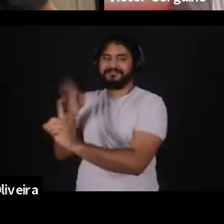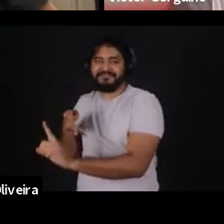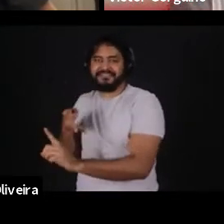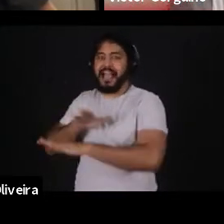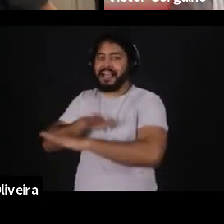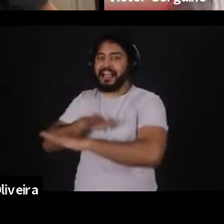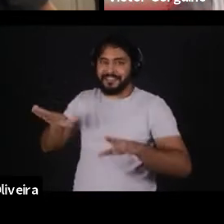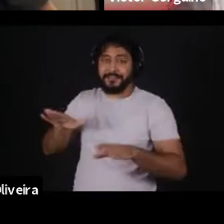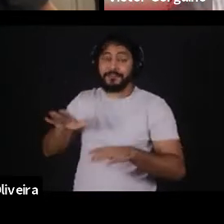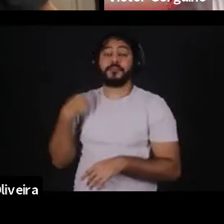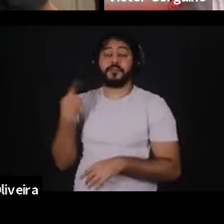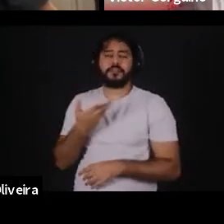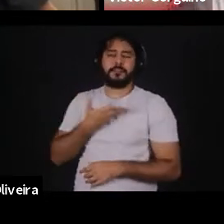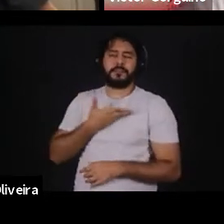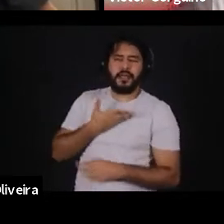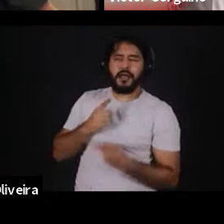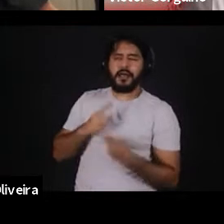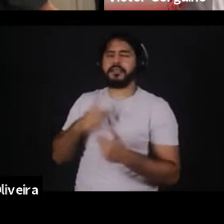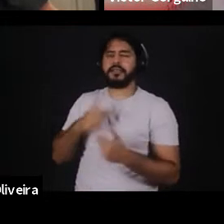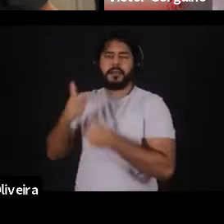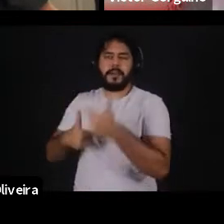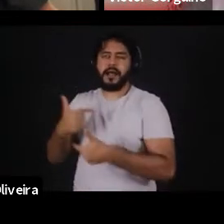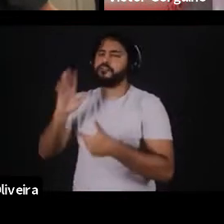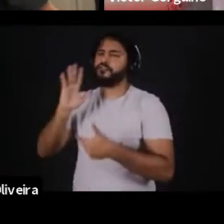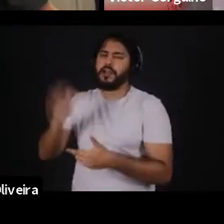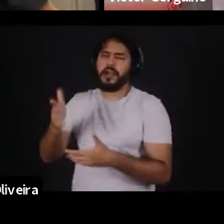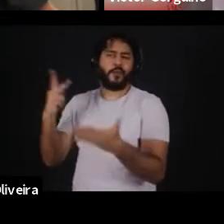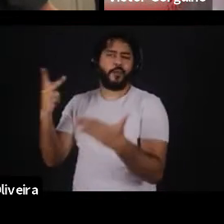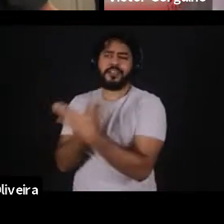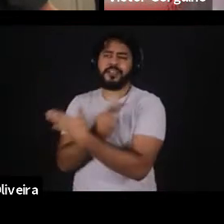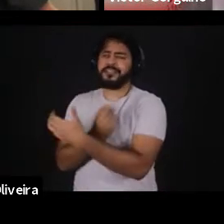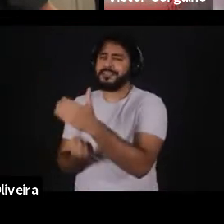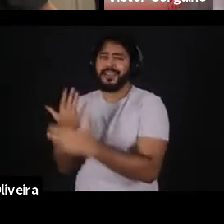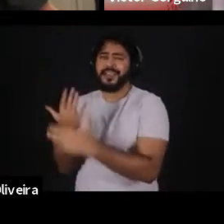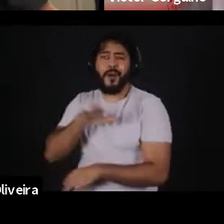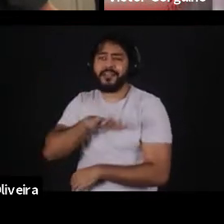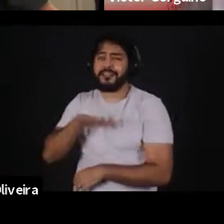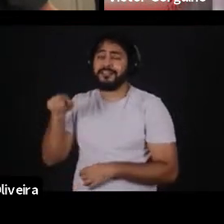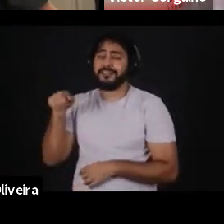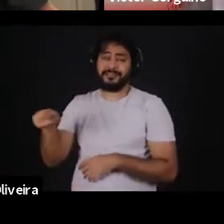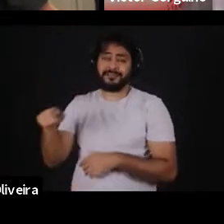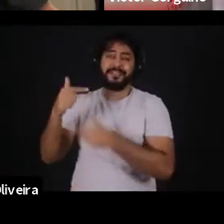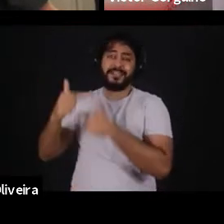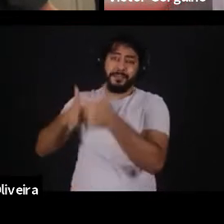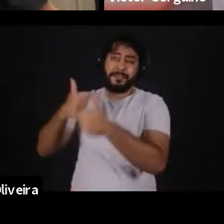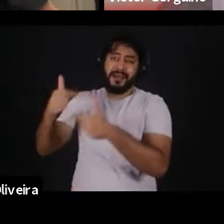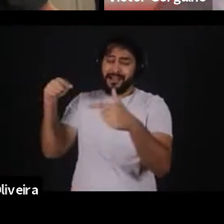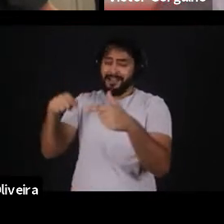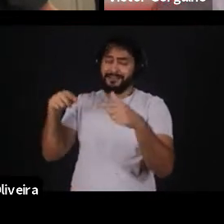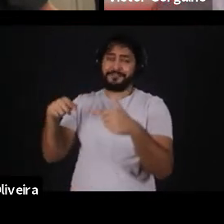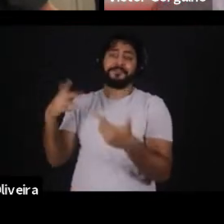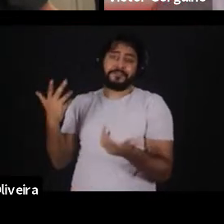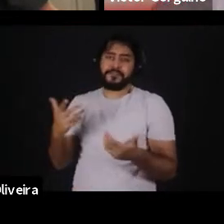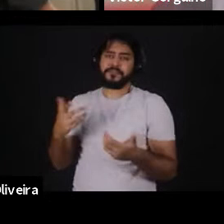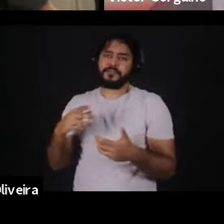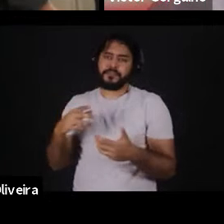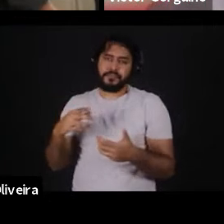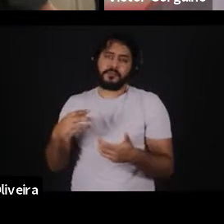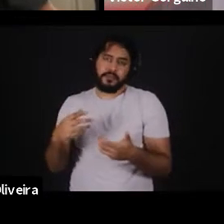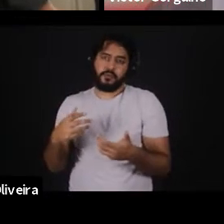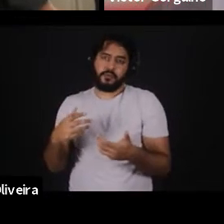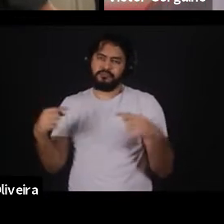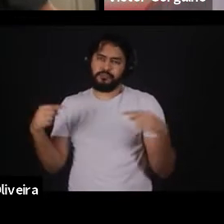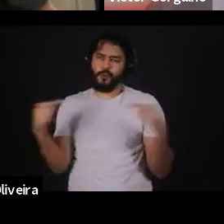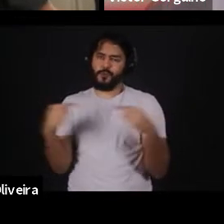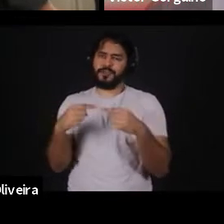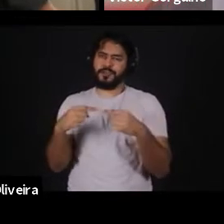o nosso trabalho, as coisas que a gente pensa, já nasceram nessa circunstância. Eu acho que tem muito a ver como a gente olha para o nosso trabalho, para a nossa prática,